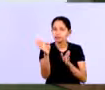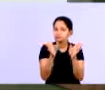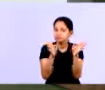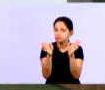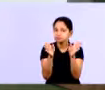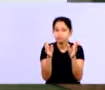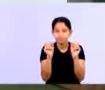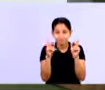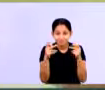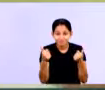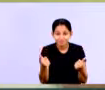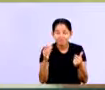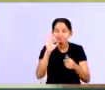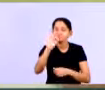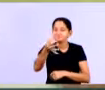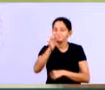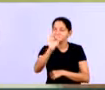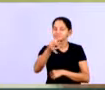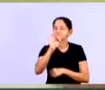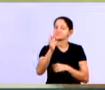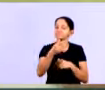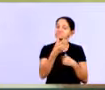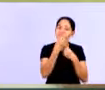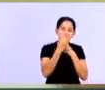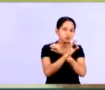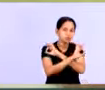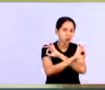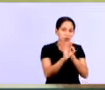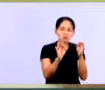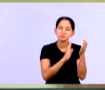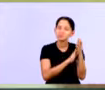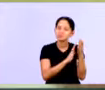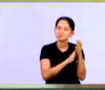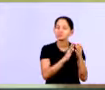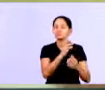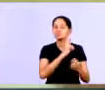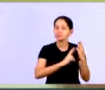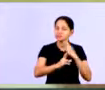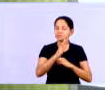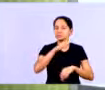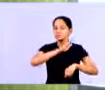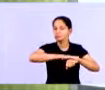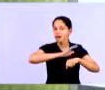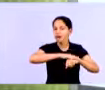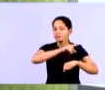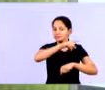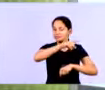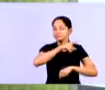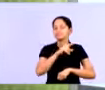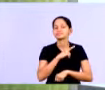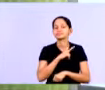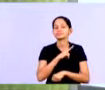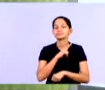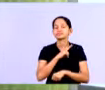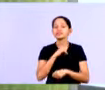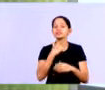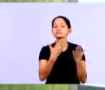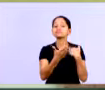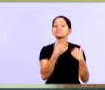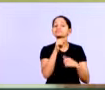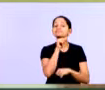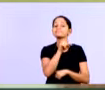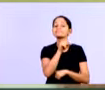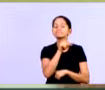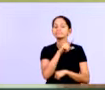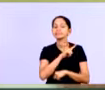professora? Certo. Excelente, gente, a participação de vocês. Espero que ver mais respostas ainda. Algum outro questionamento no chat, professora?